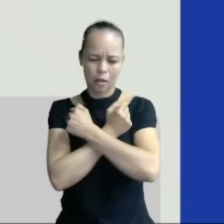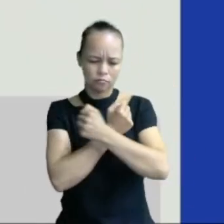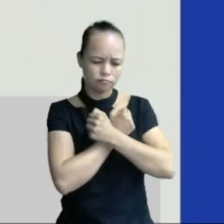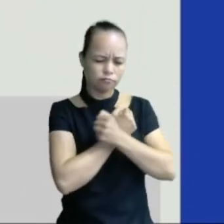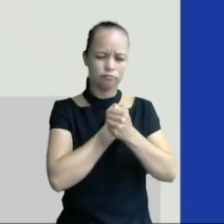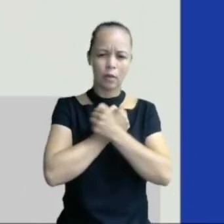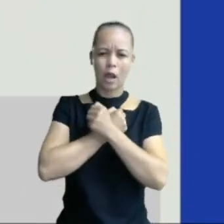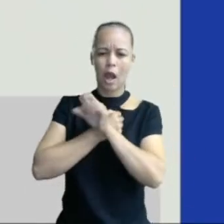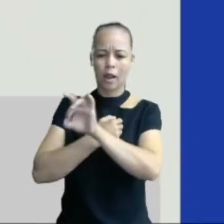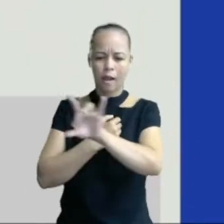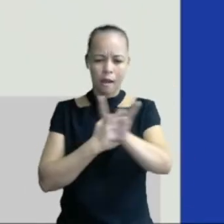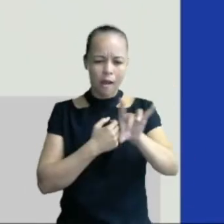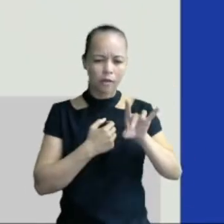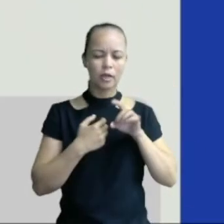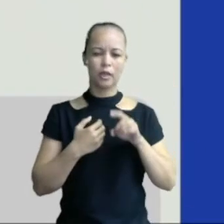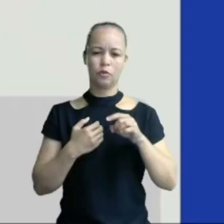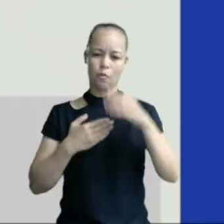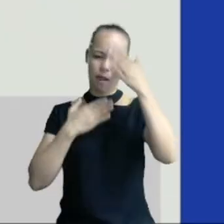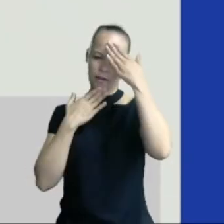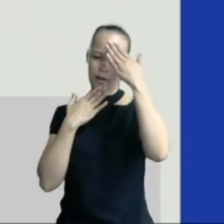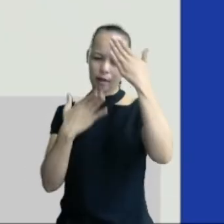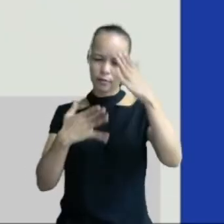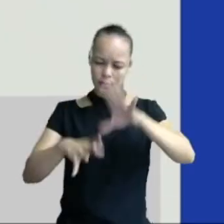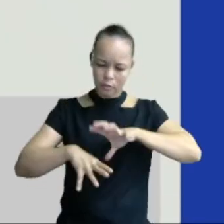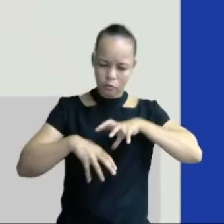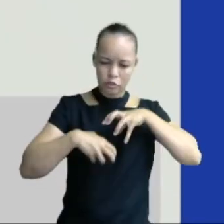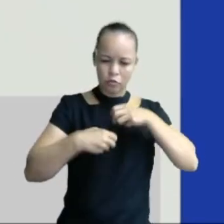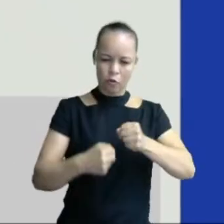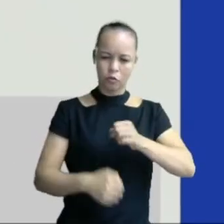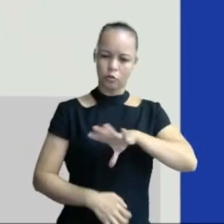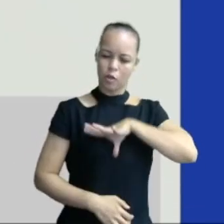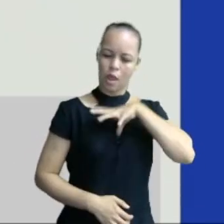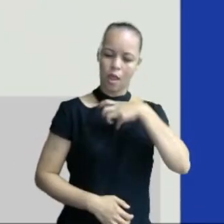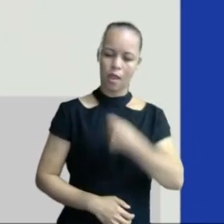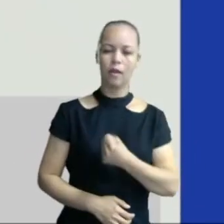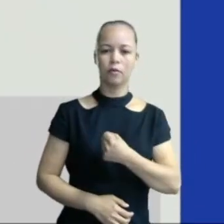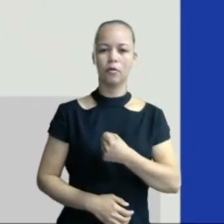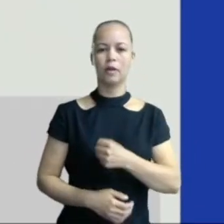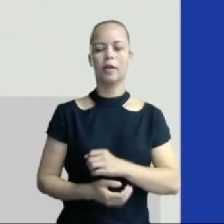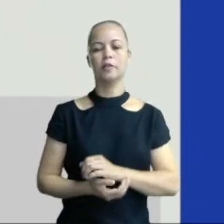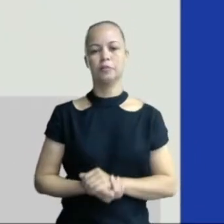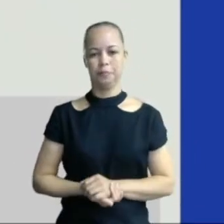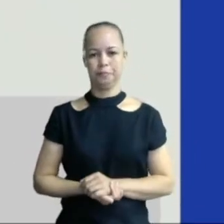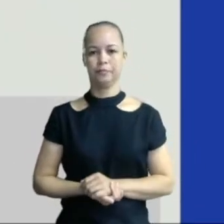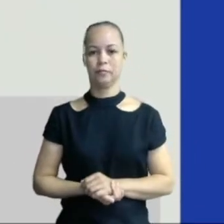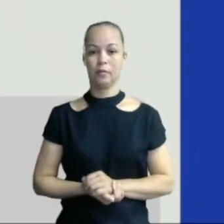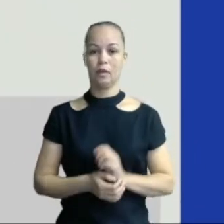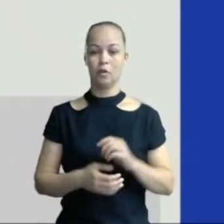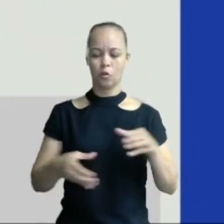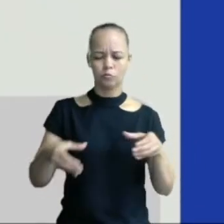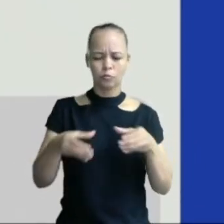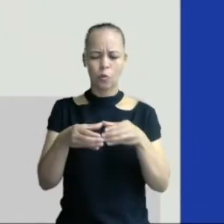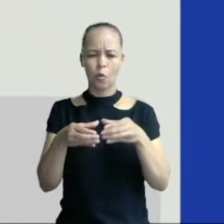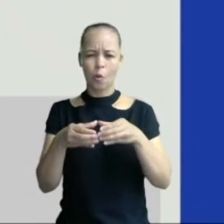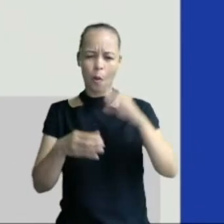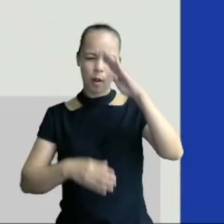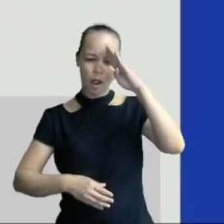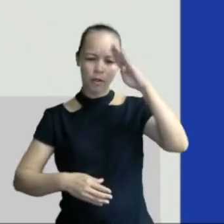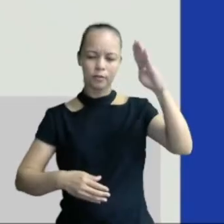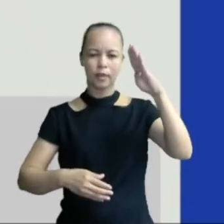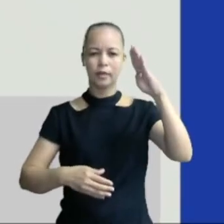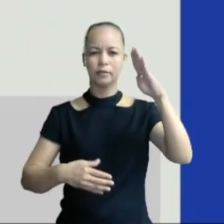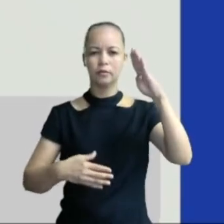agradecendo-lhe e louvando-lhes o esforço e a coragem. Nosso pequeno exército, em